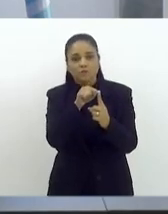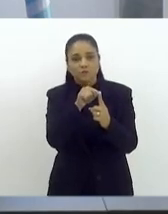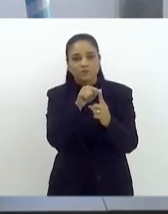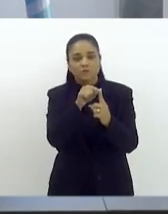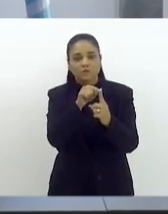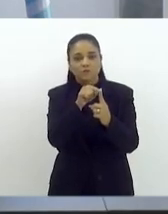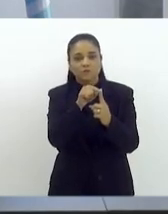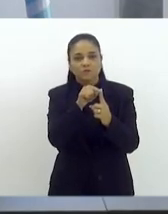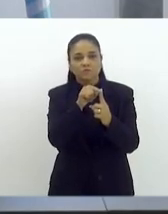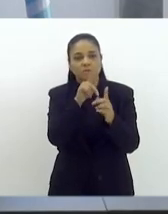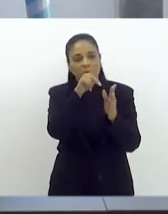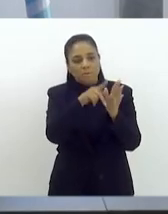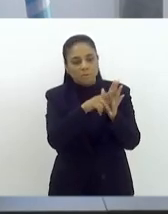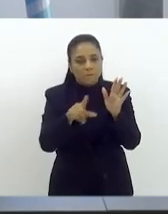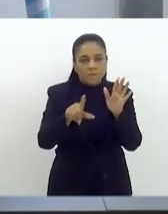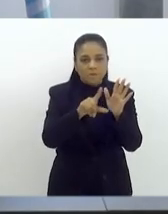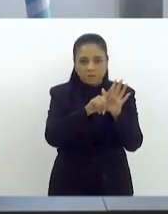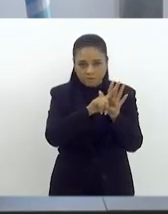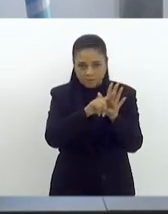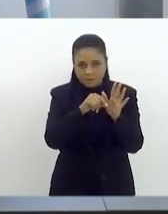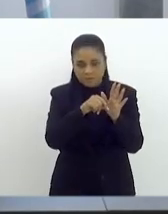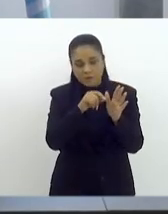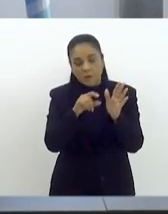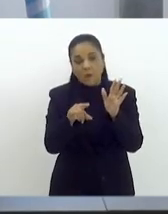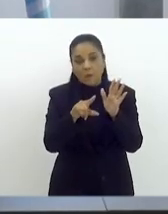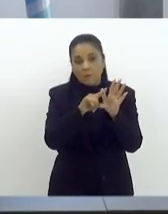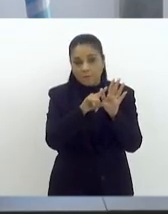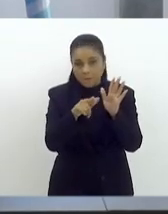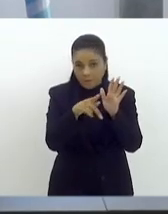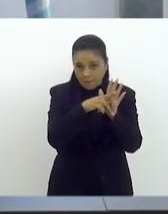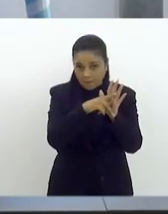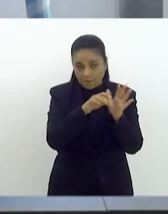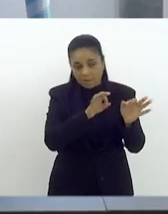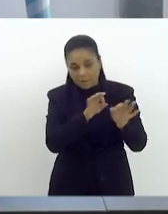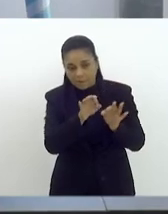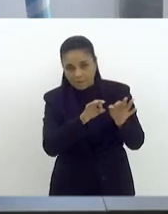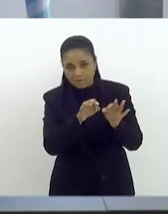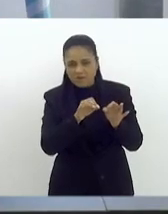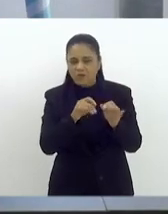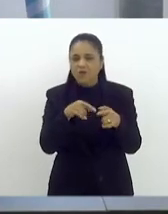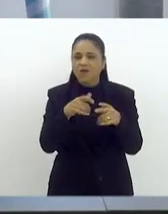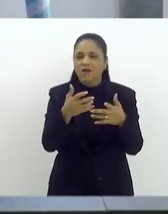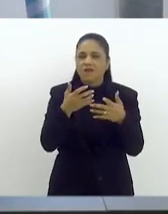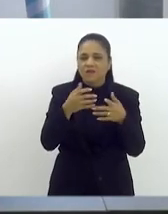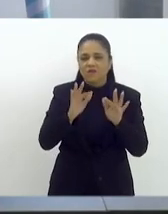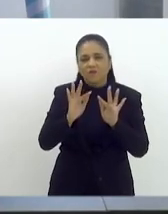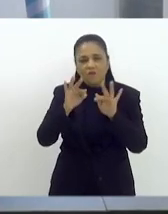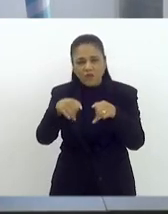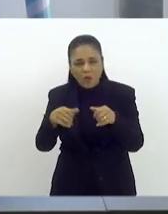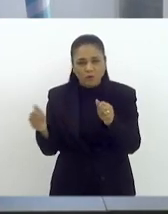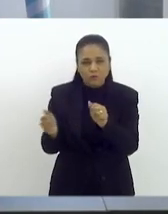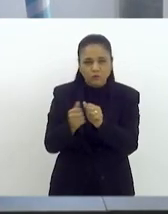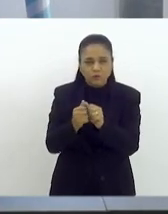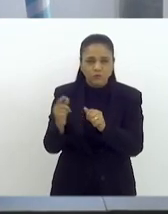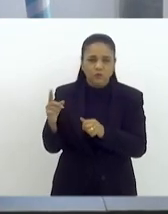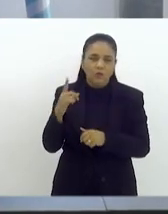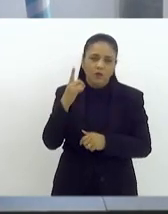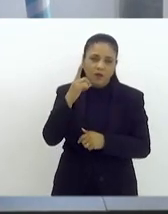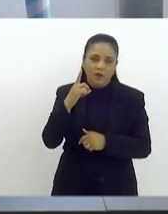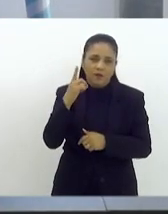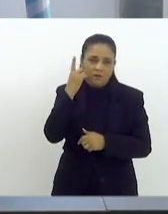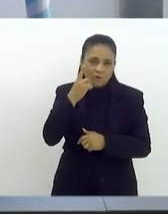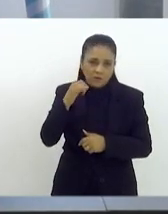deliberar cerca do plano de trabalho eu queria deixar isso para o final com a presença da deputada em Jamelão e